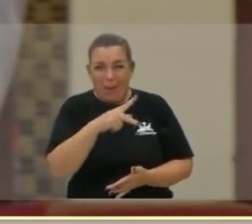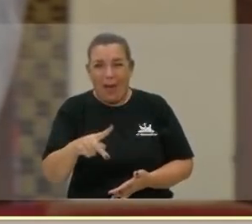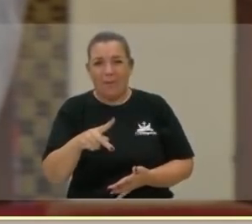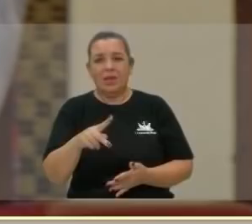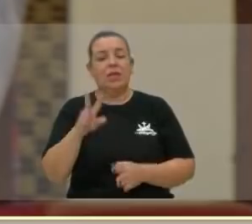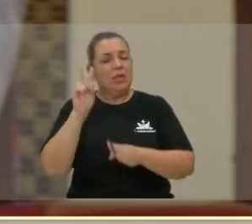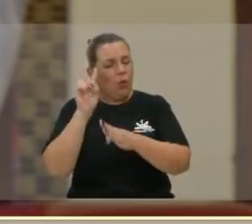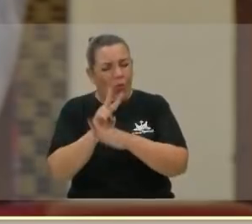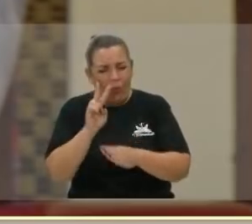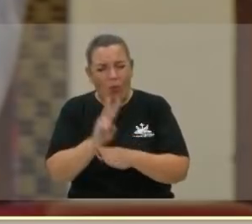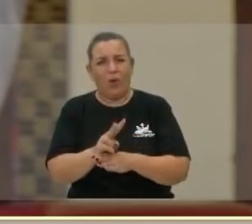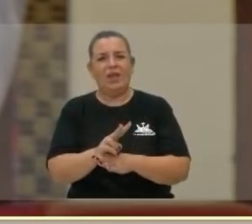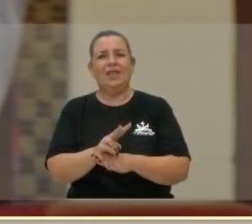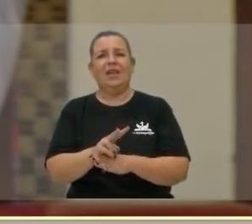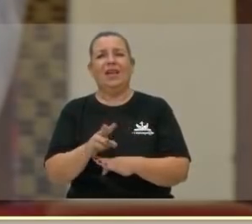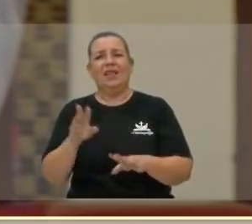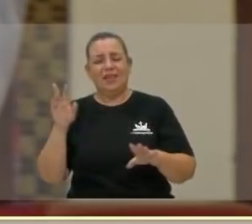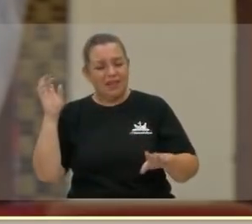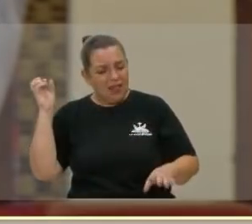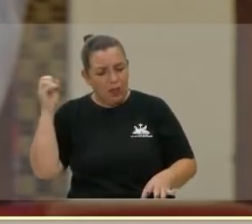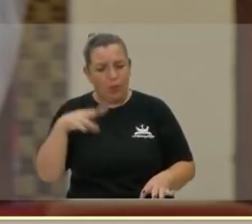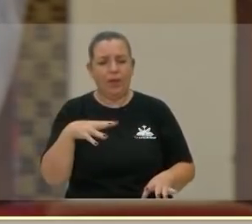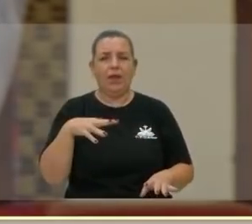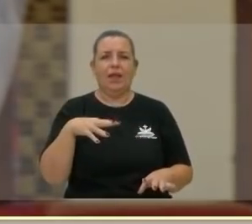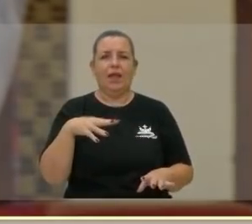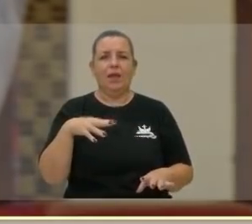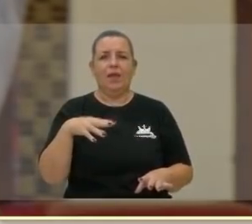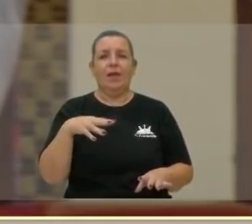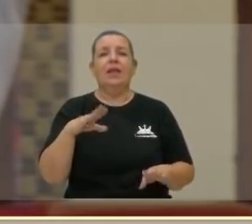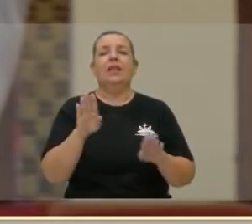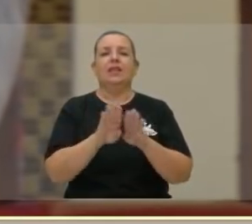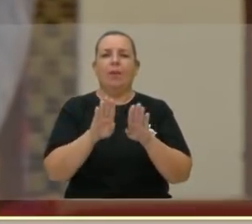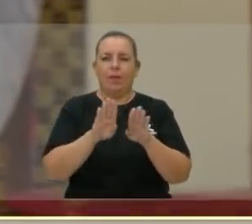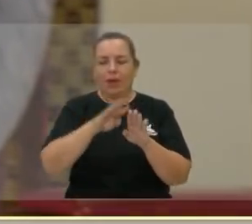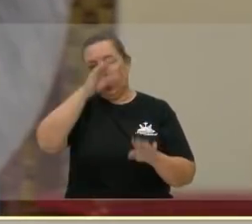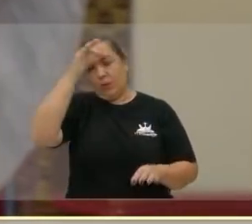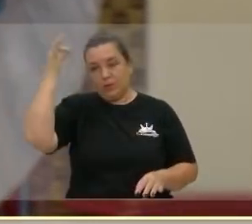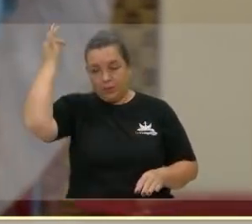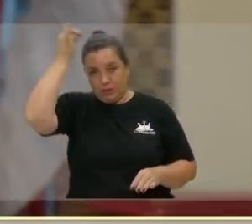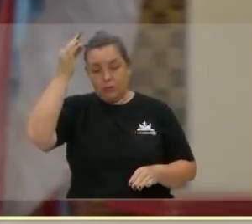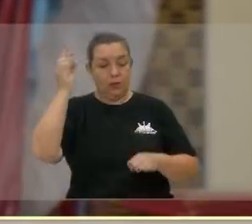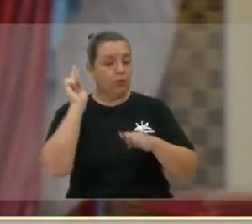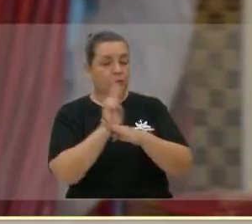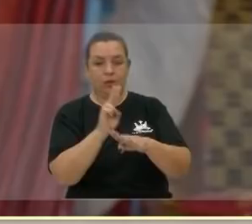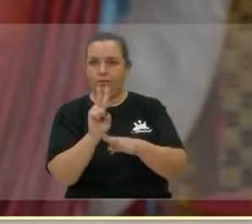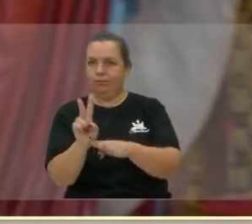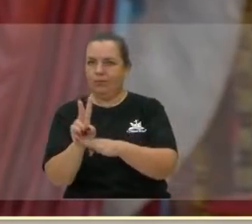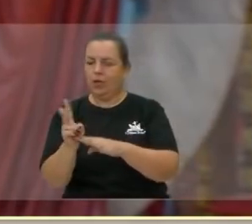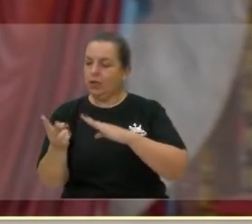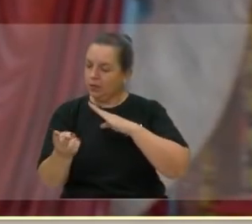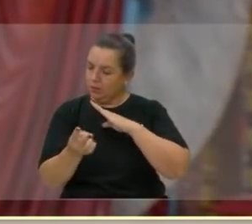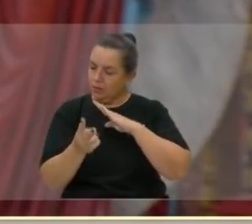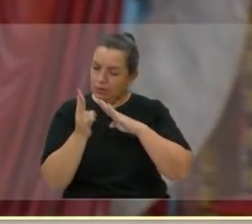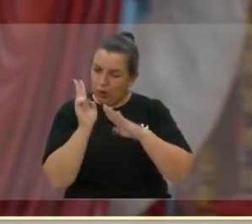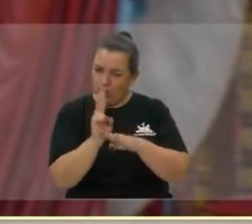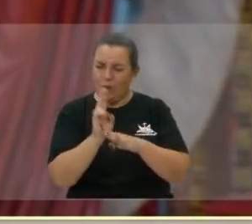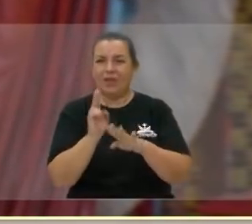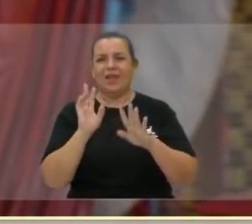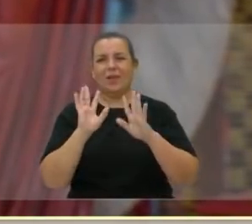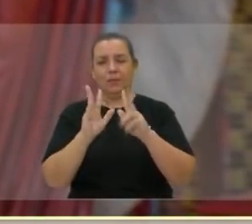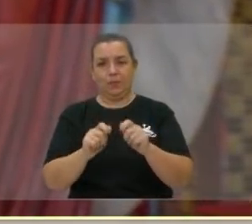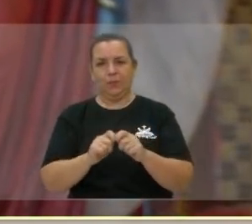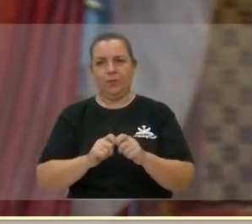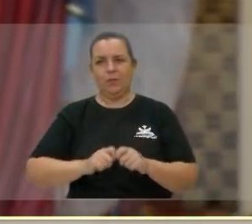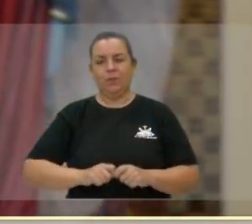subsidiada, iluminada pelo Espírito Santo, o defensor. Então, até agora eu